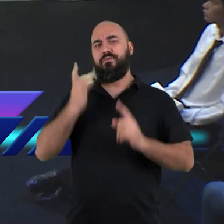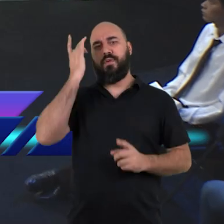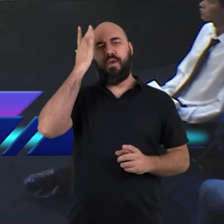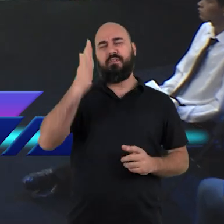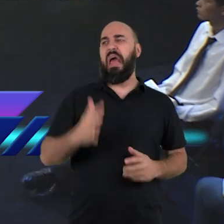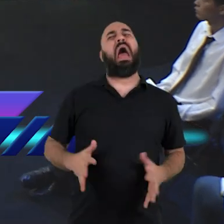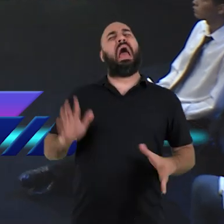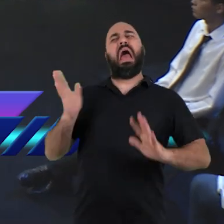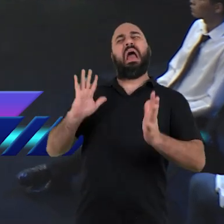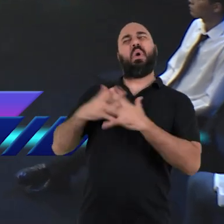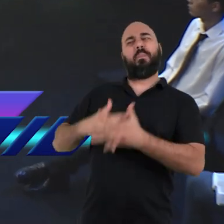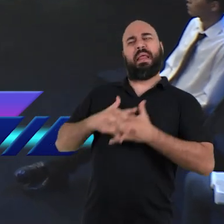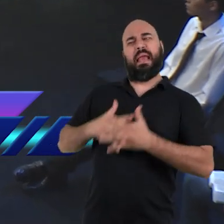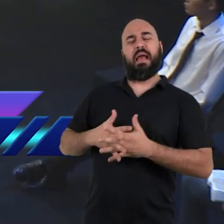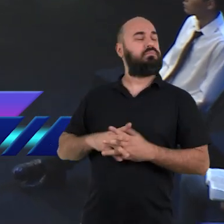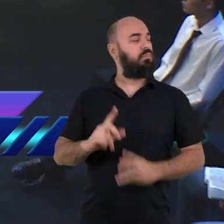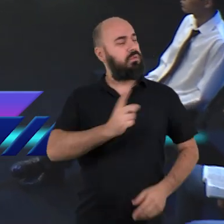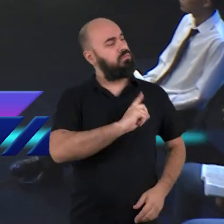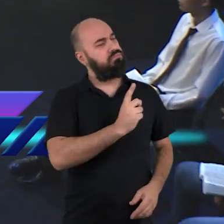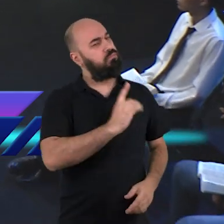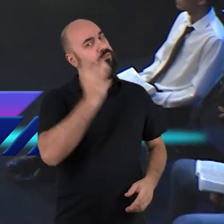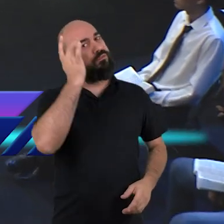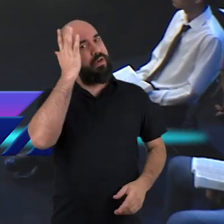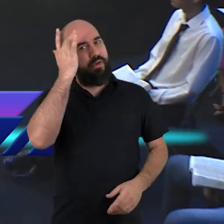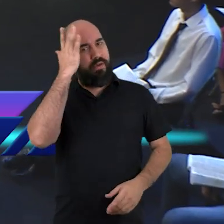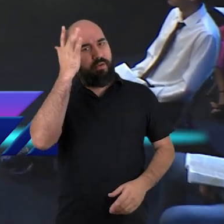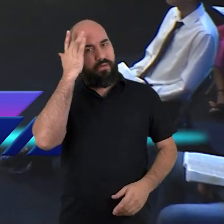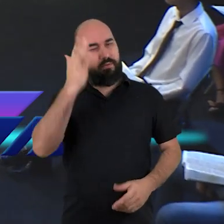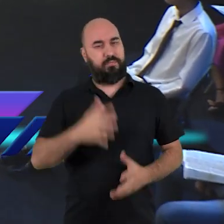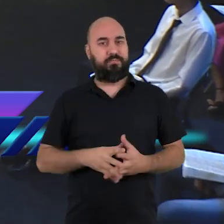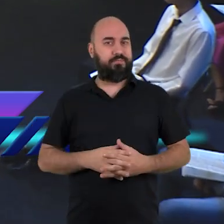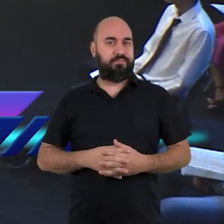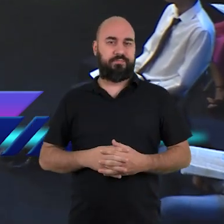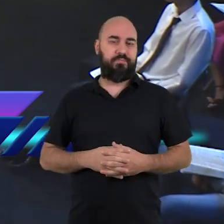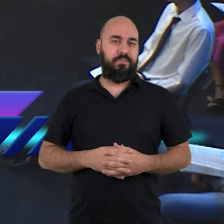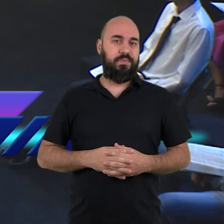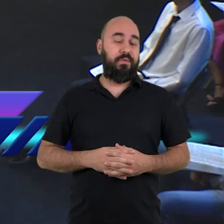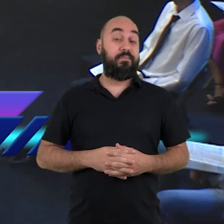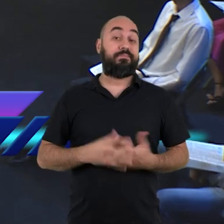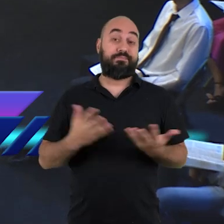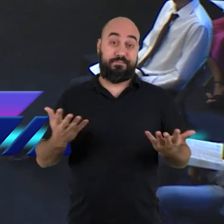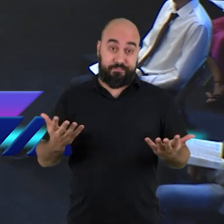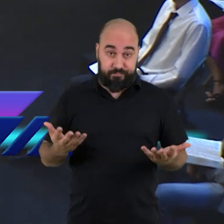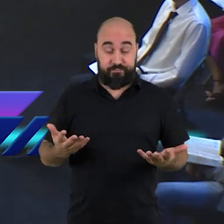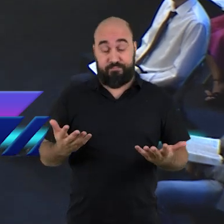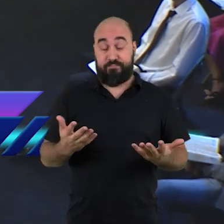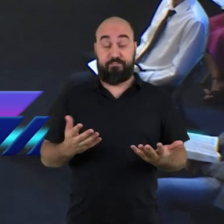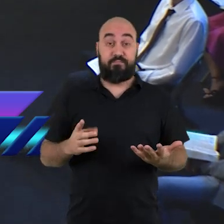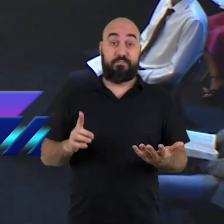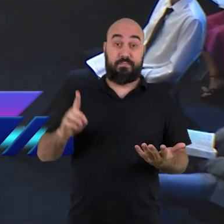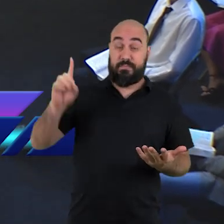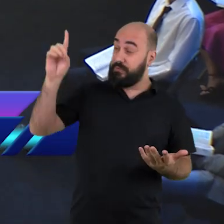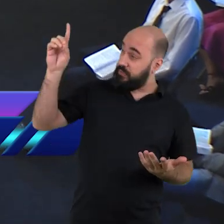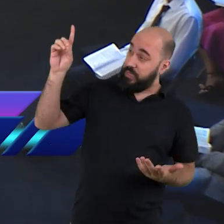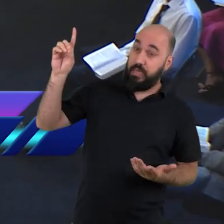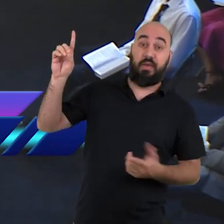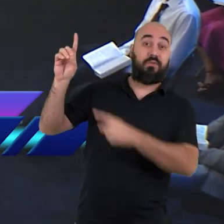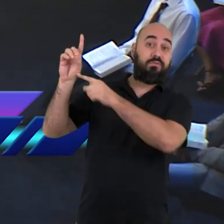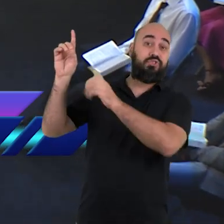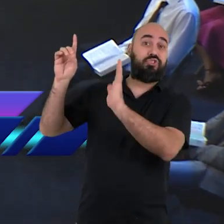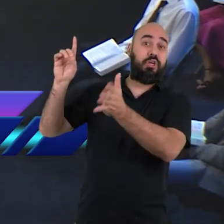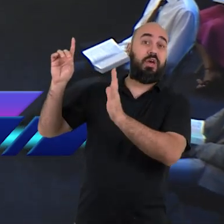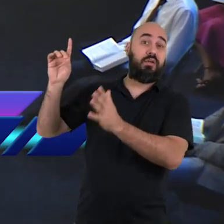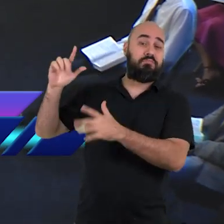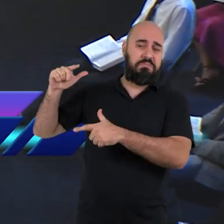É complicado ser salvo? Não. A dificuldade toda estava com Deus. Ele já fez a parte